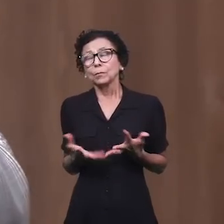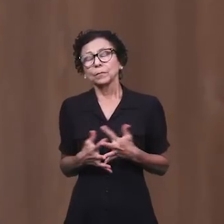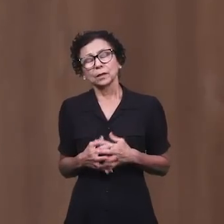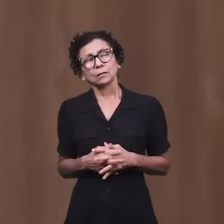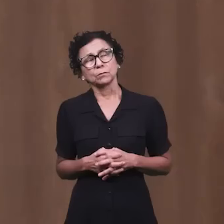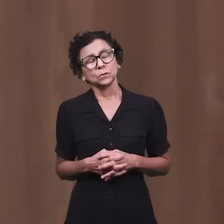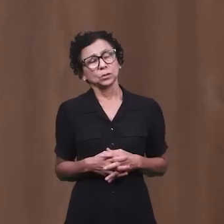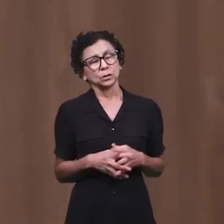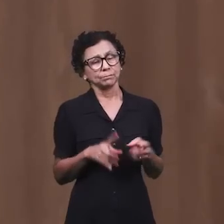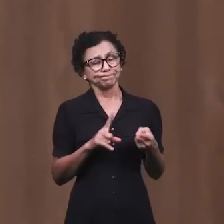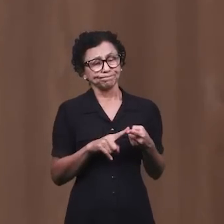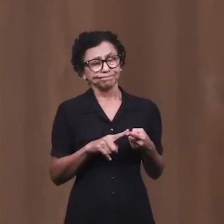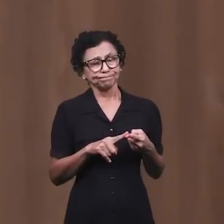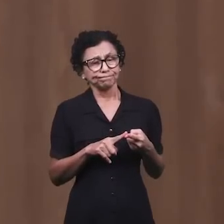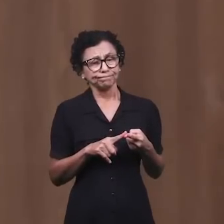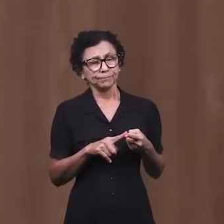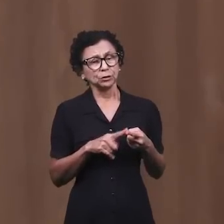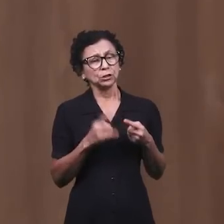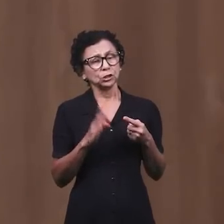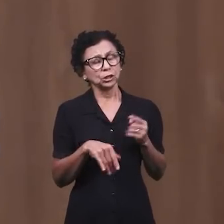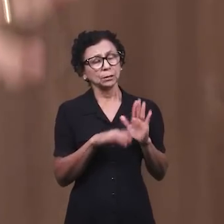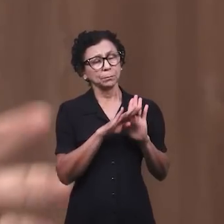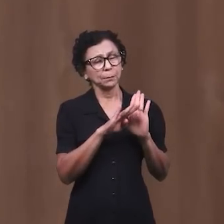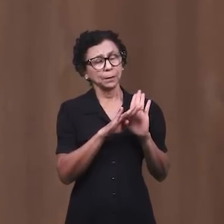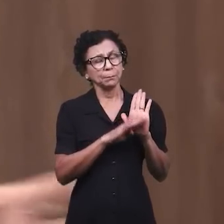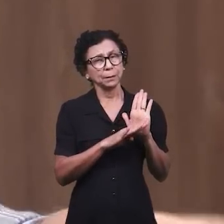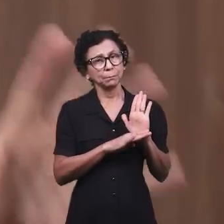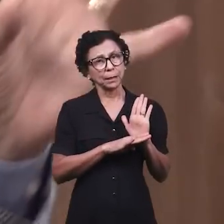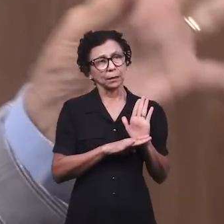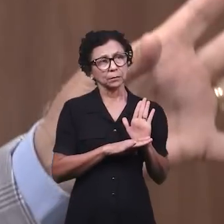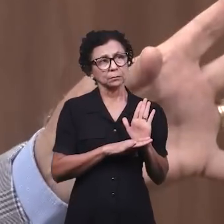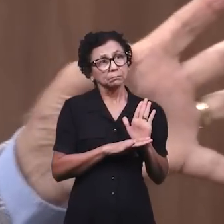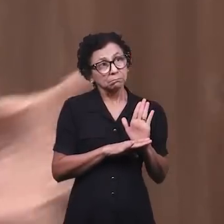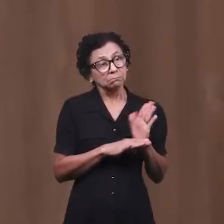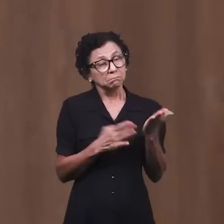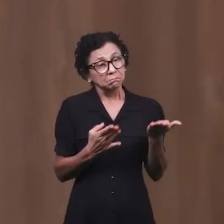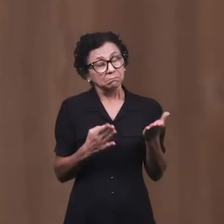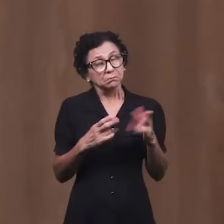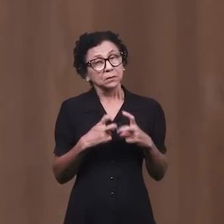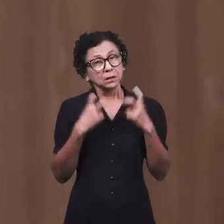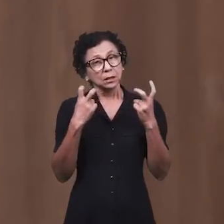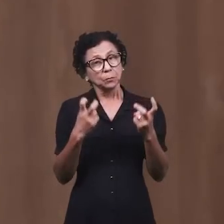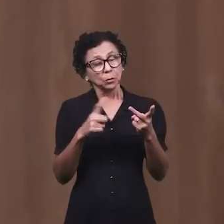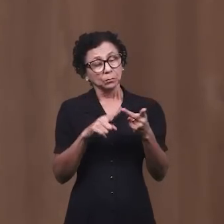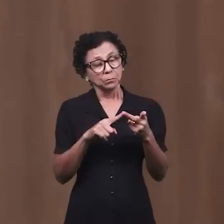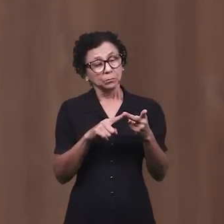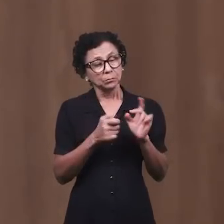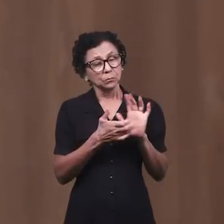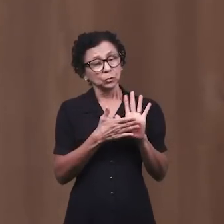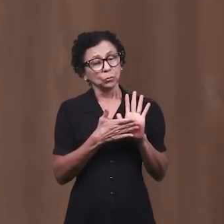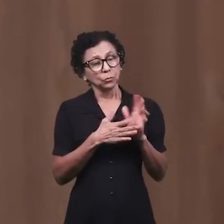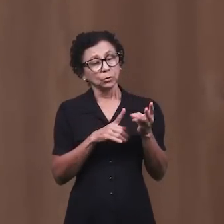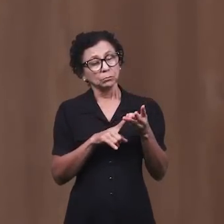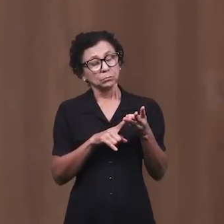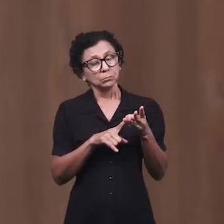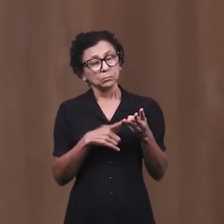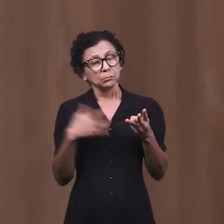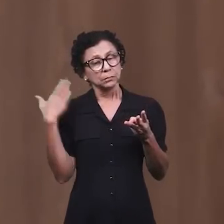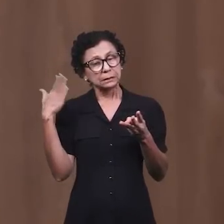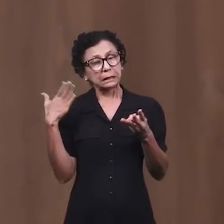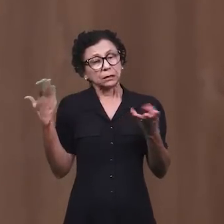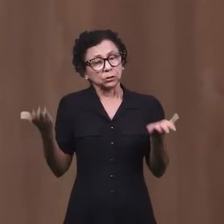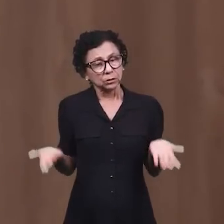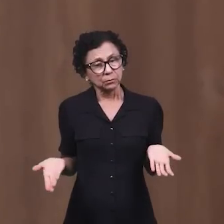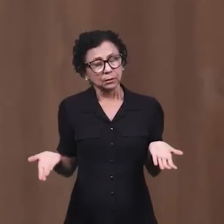clamor, louvor, pregação e etc. Aquilo todo mundo faz. Bom, aí o senhor